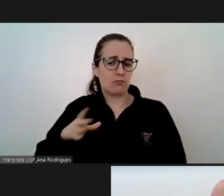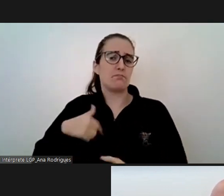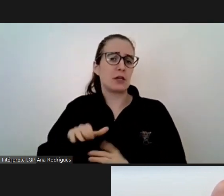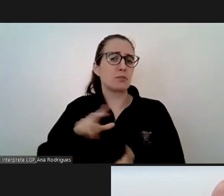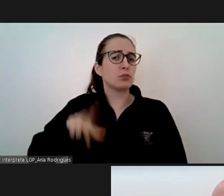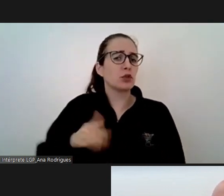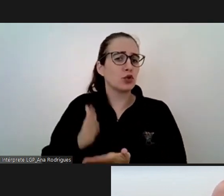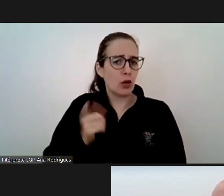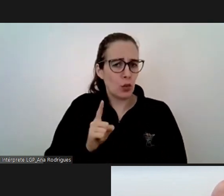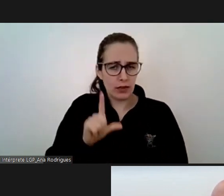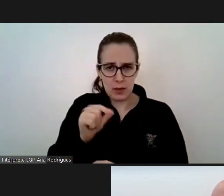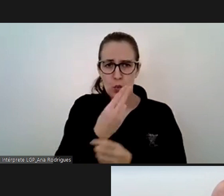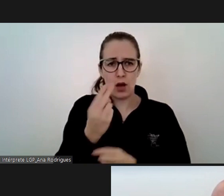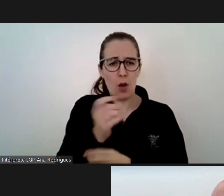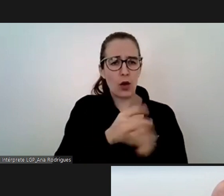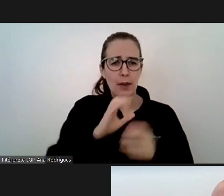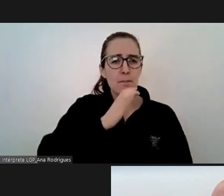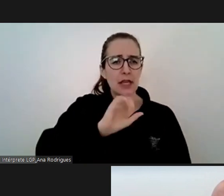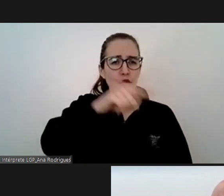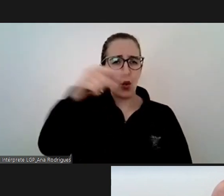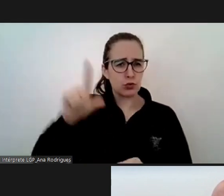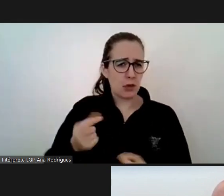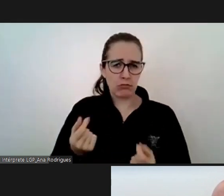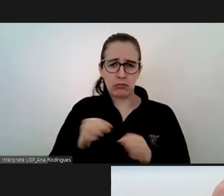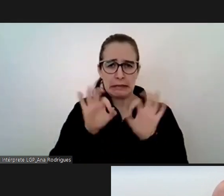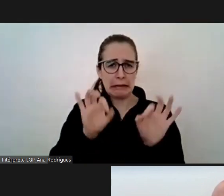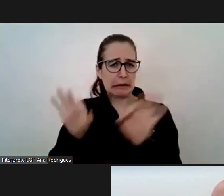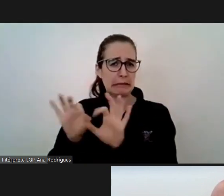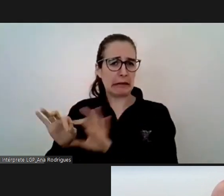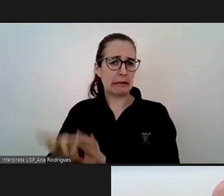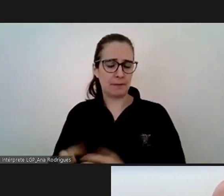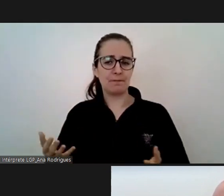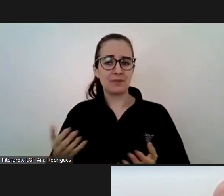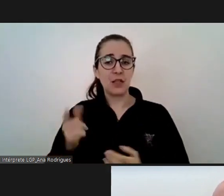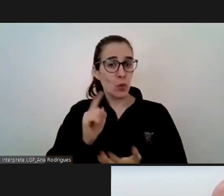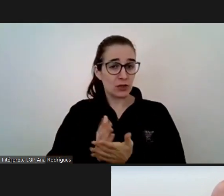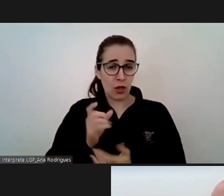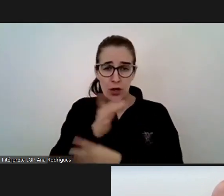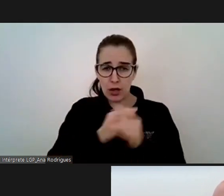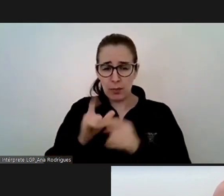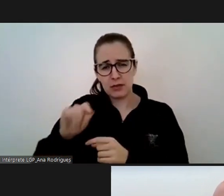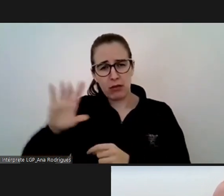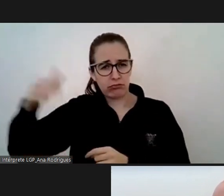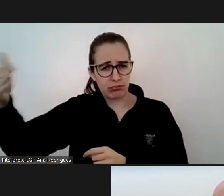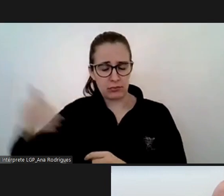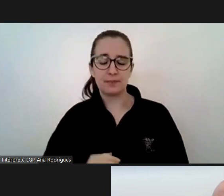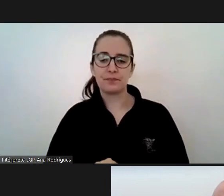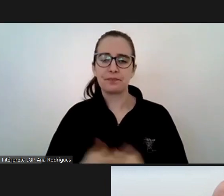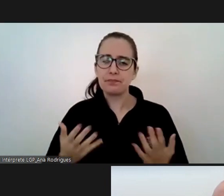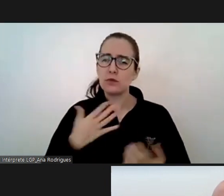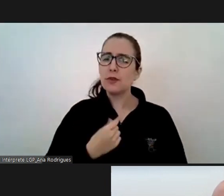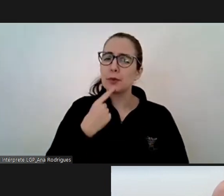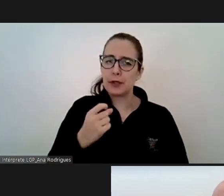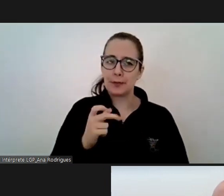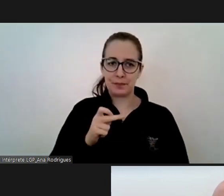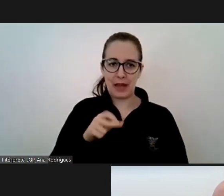da União Europeia em relação a isso, ou seja, dos jovens europeus, e talvez para além disso. Eu gostaria de perguntar precisamente à Ângela, sendo